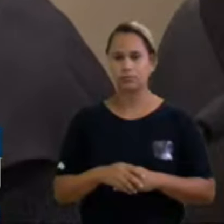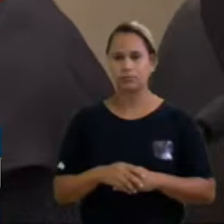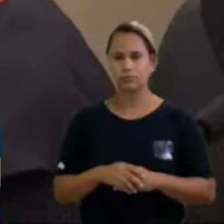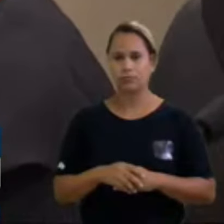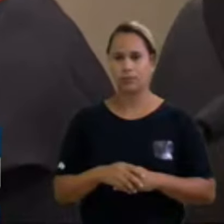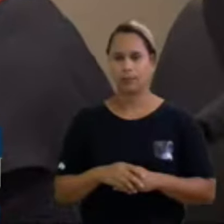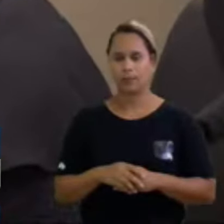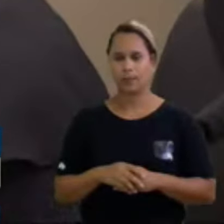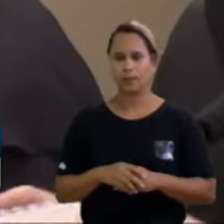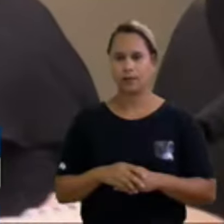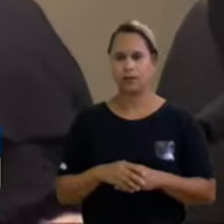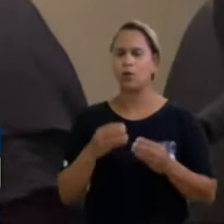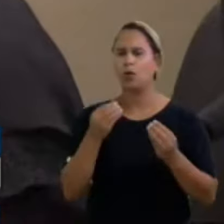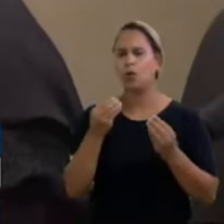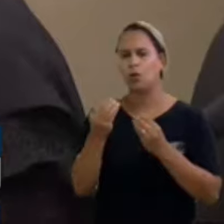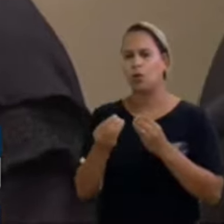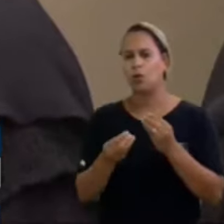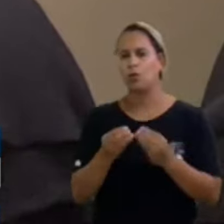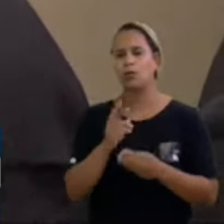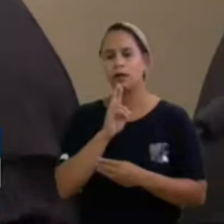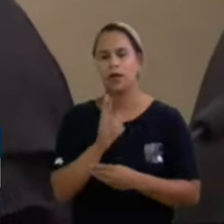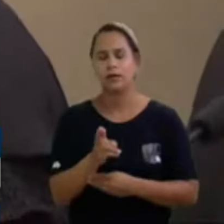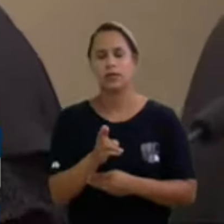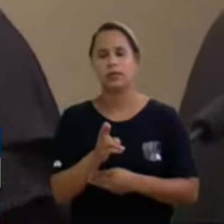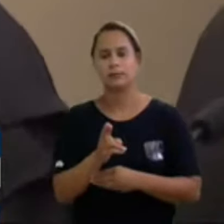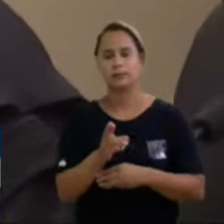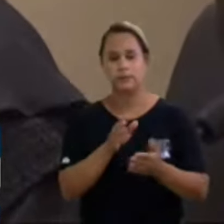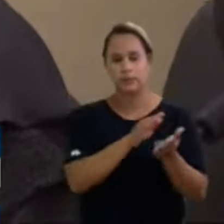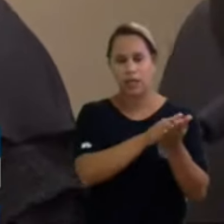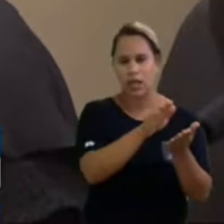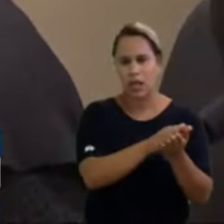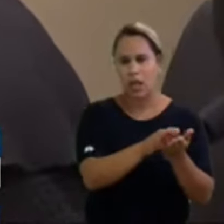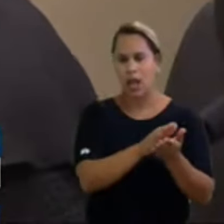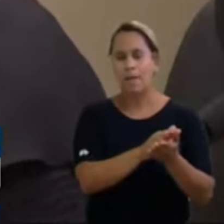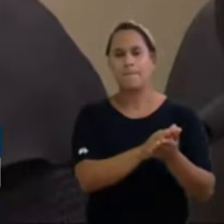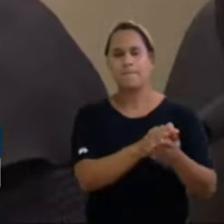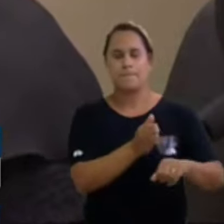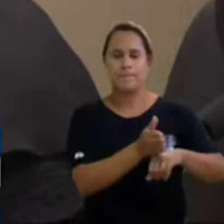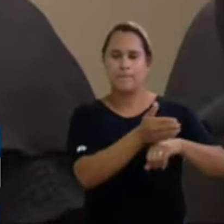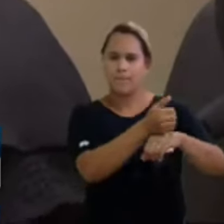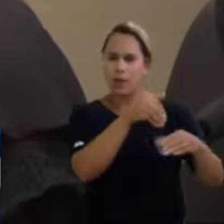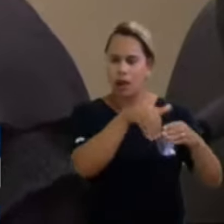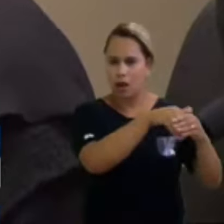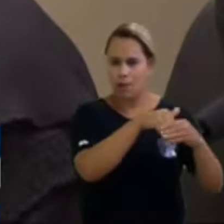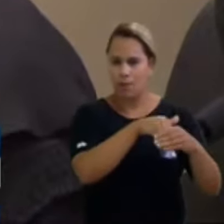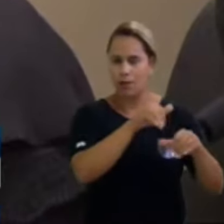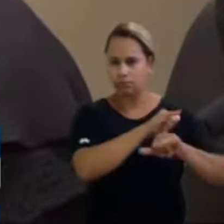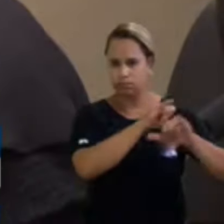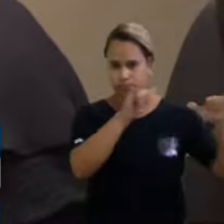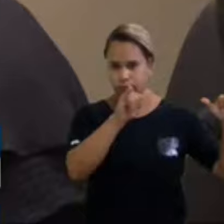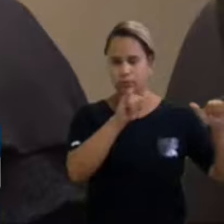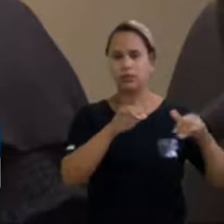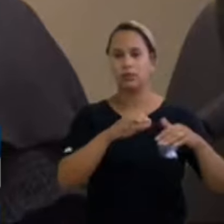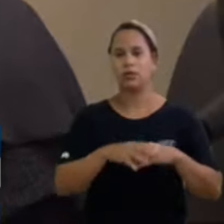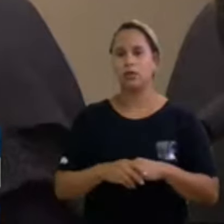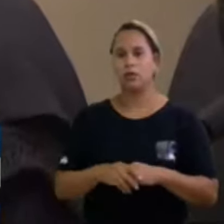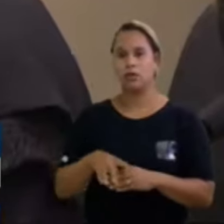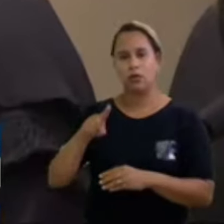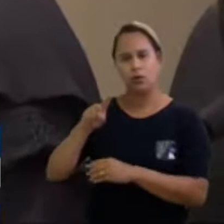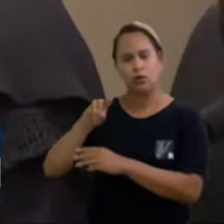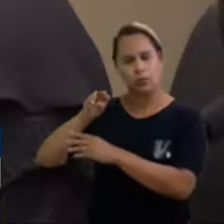E aí, como resultado, as despesas de pré-campanha adotadas pelo parecer sem honorários ficariam na casa de 1 milhão 670